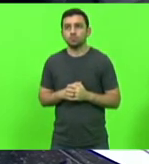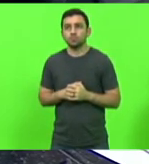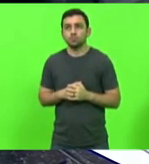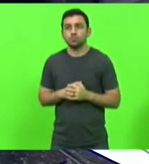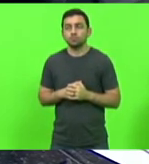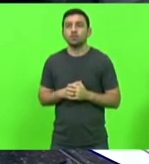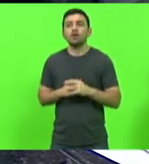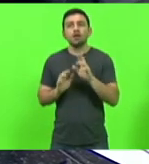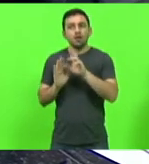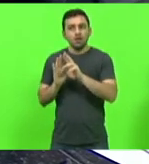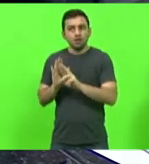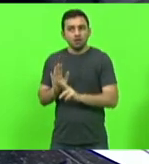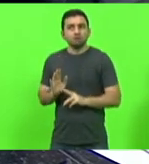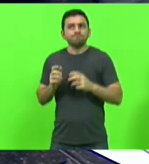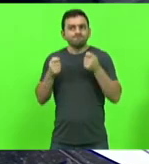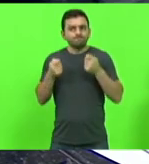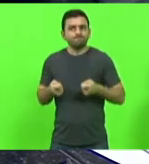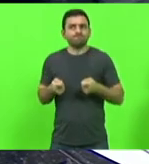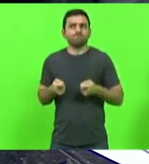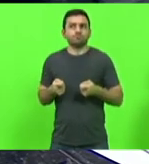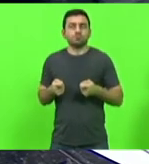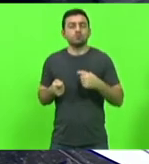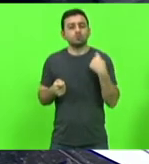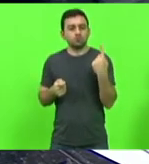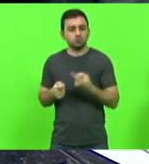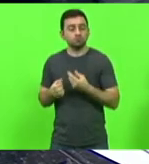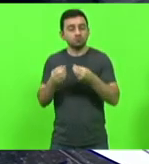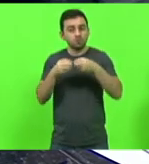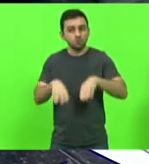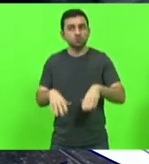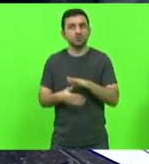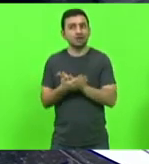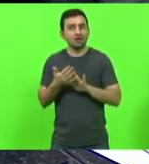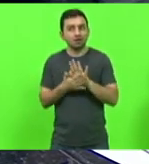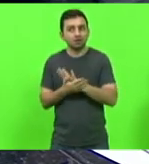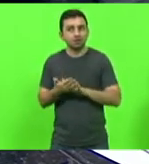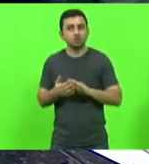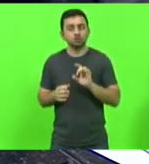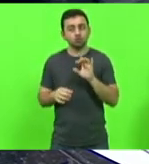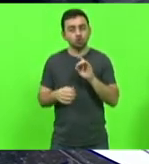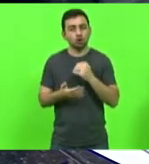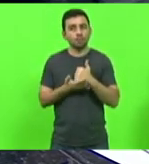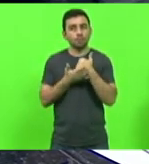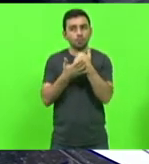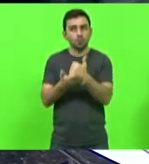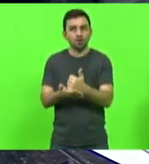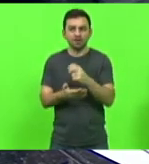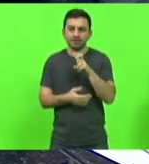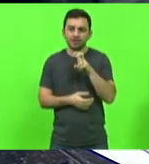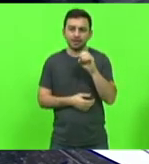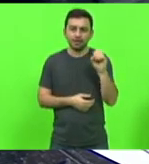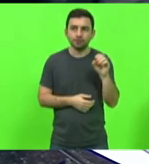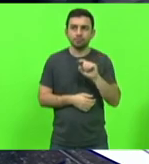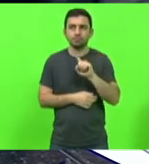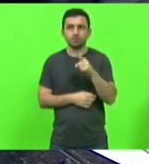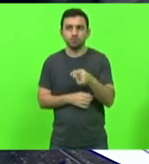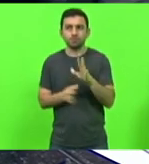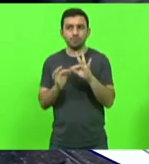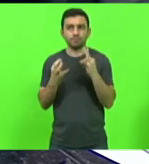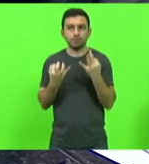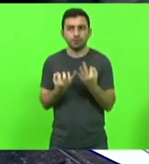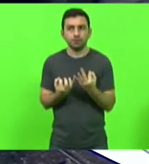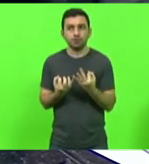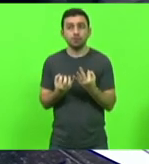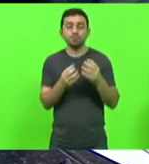Uma regulamentação rígida para que a gente não prejudique, apenas auxilie 500 mil famílias em Santa Catarina e